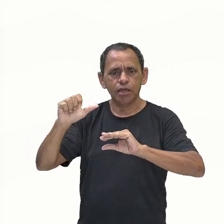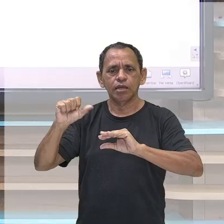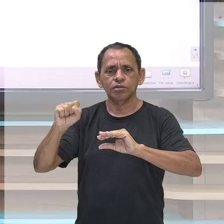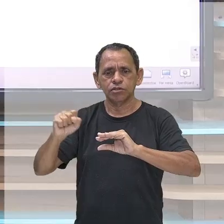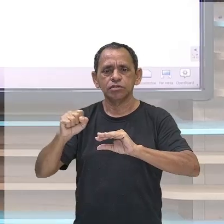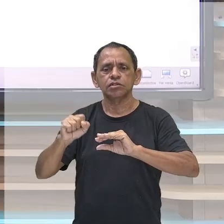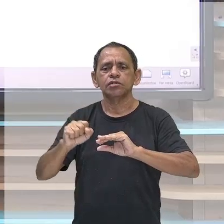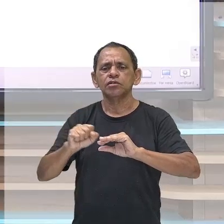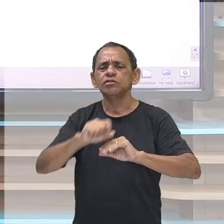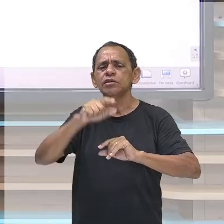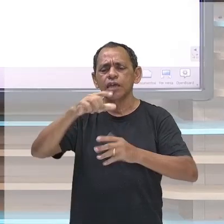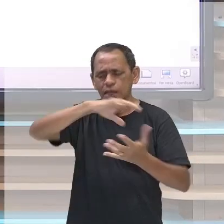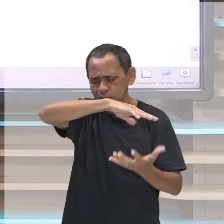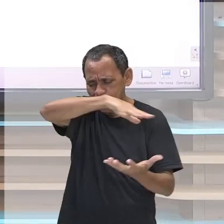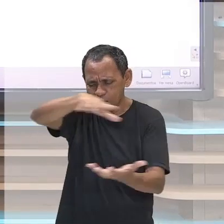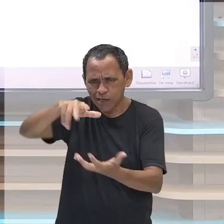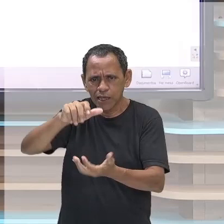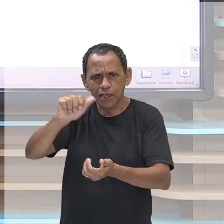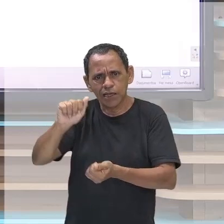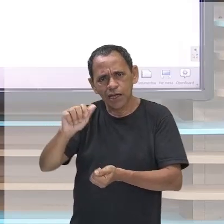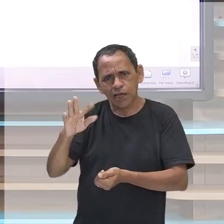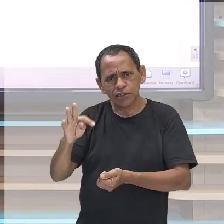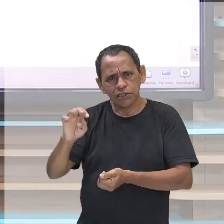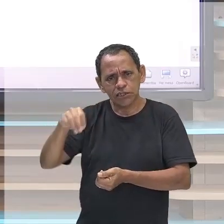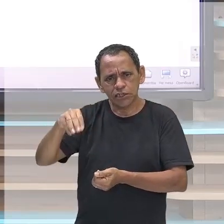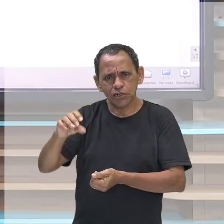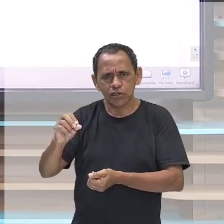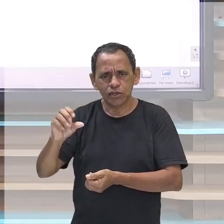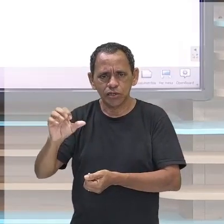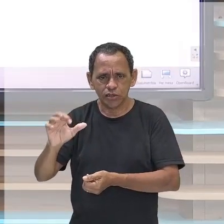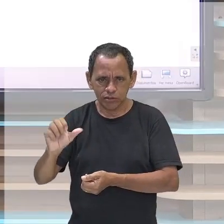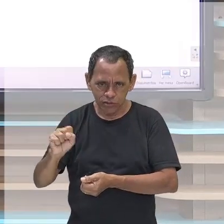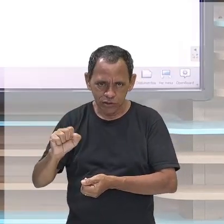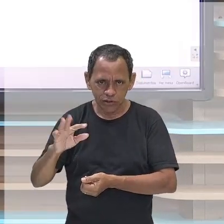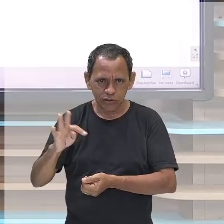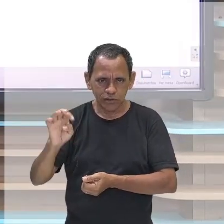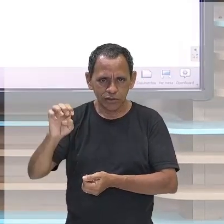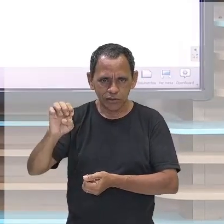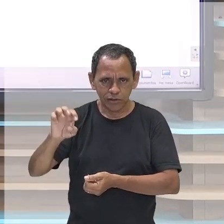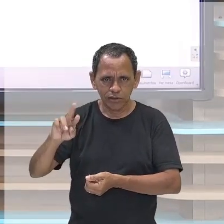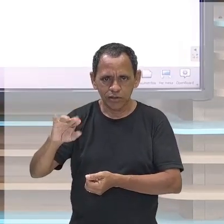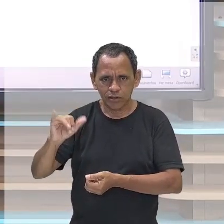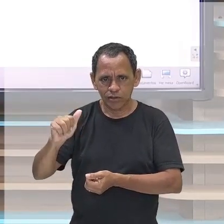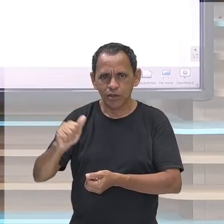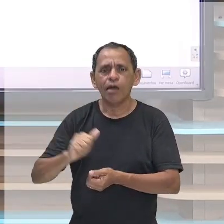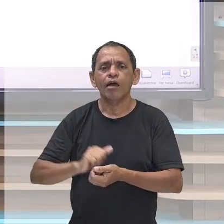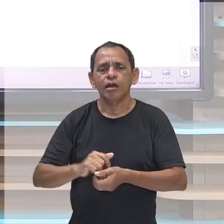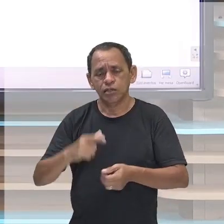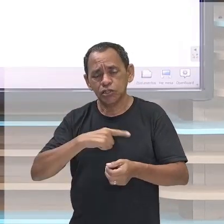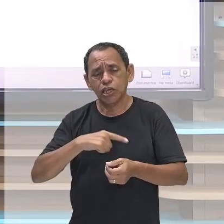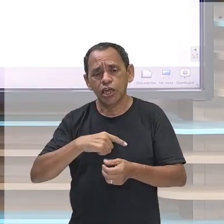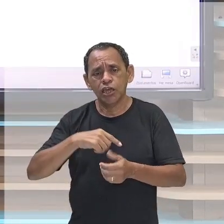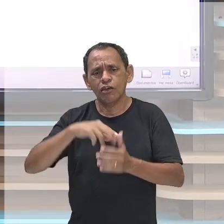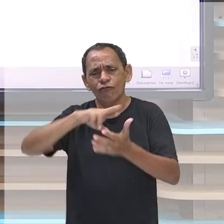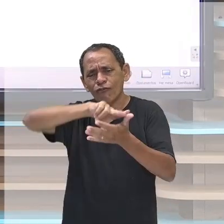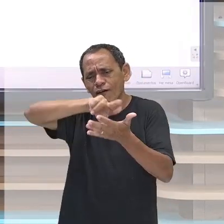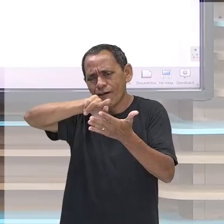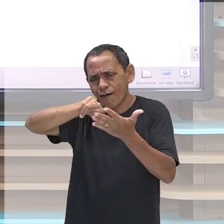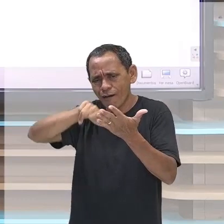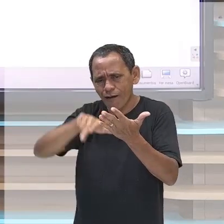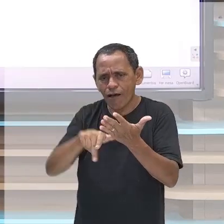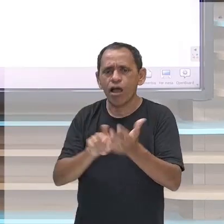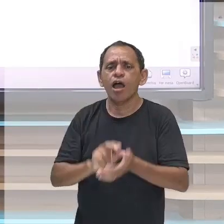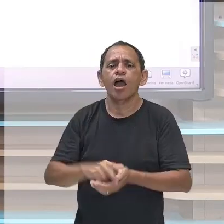imagens, agora na modernização do sensoriamento remoto, e então eles estão aqui em